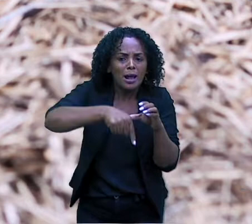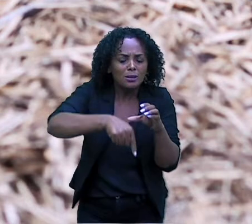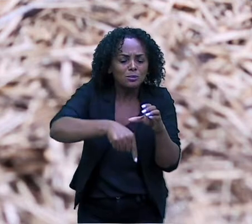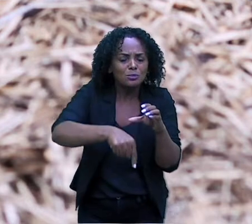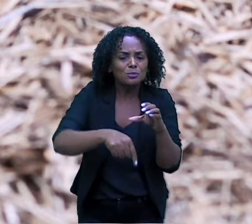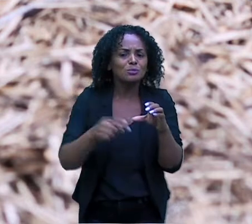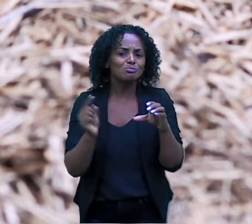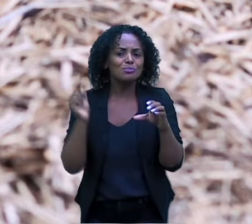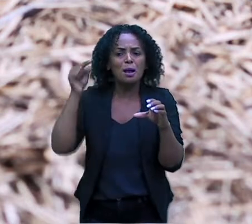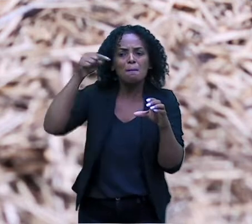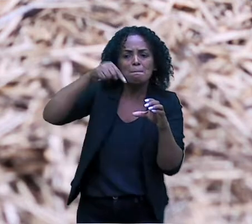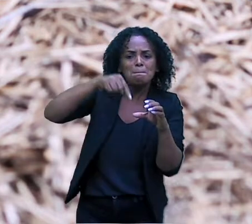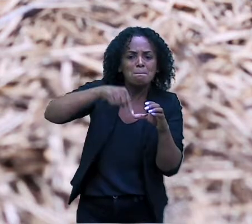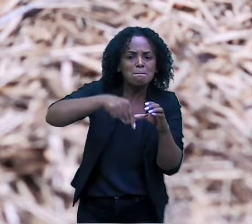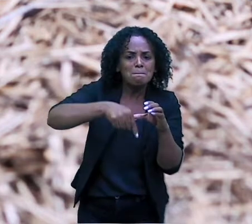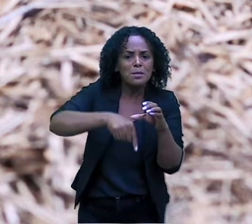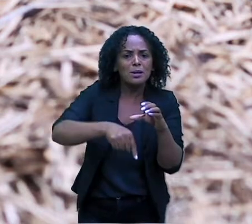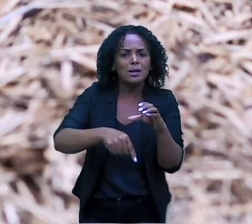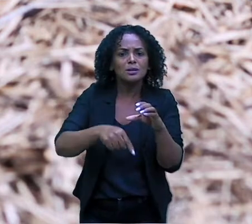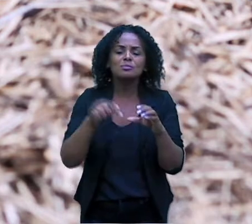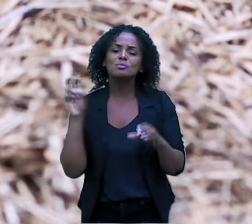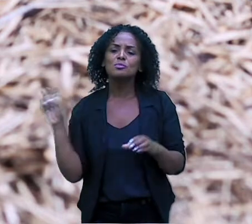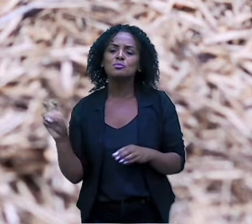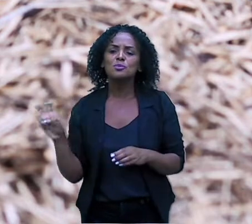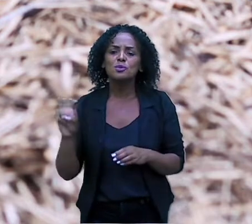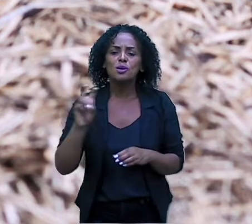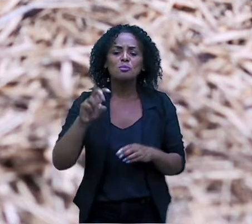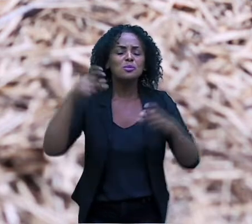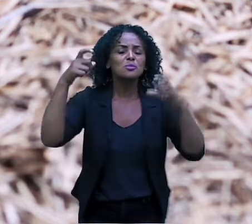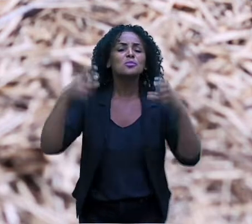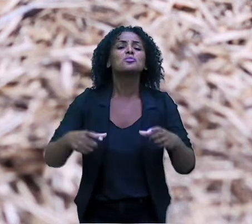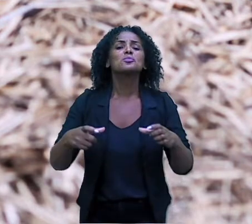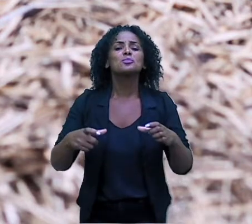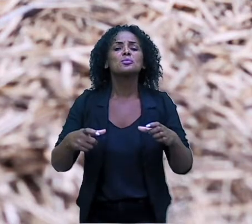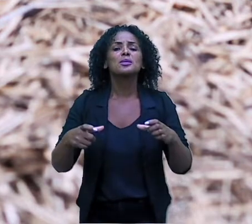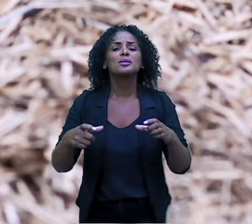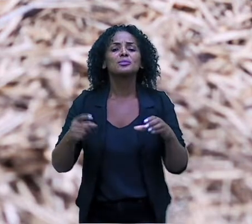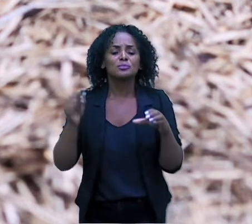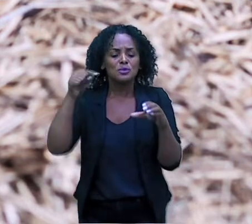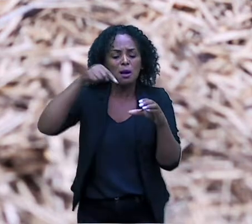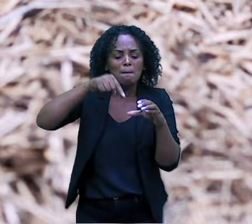Ruo. Isso, snake. Snake. Ruo. Ruo.